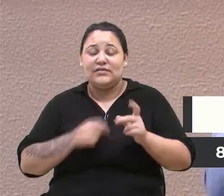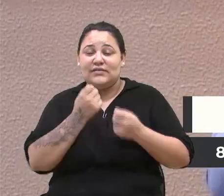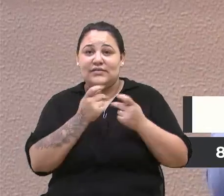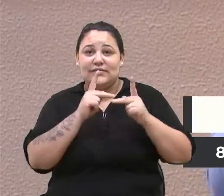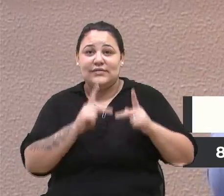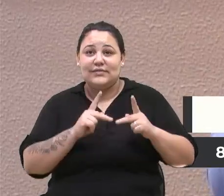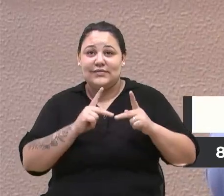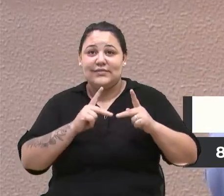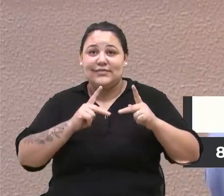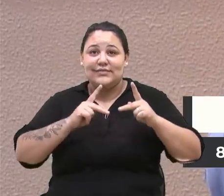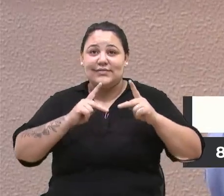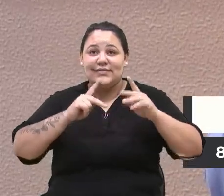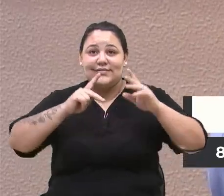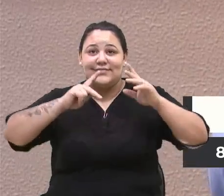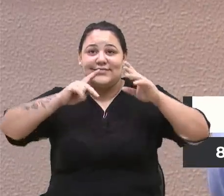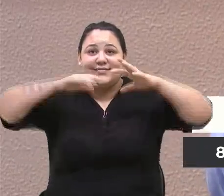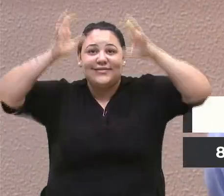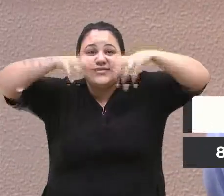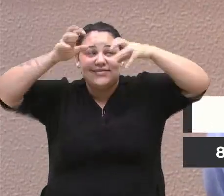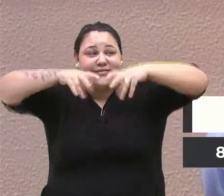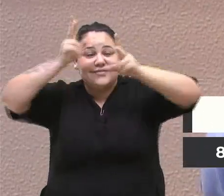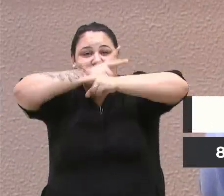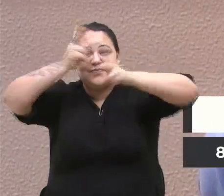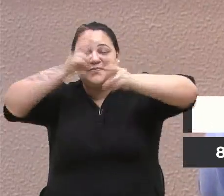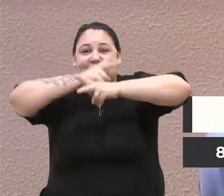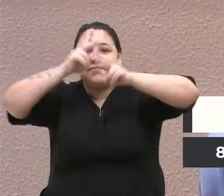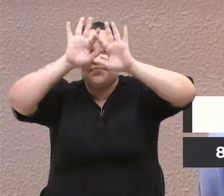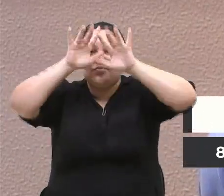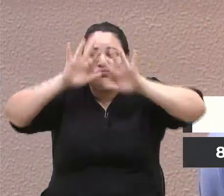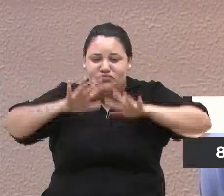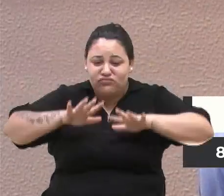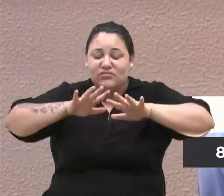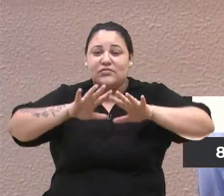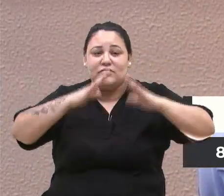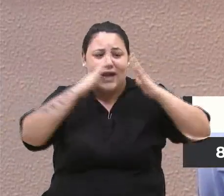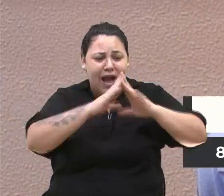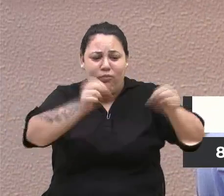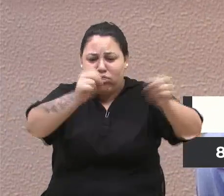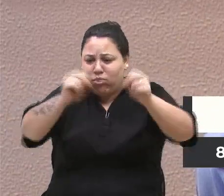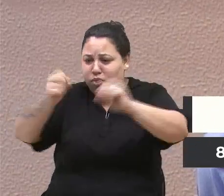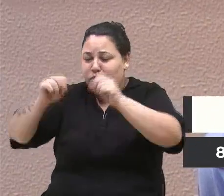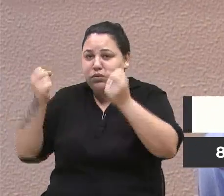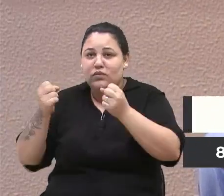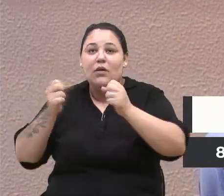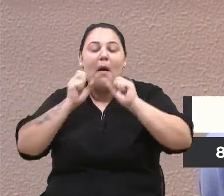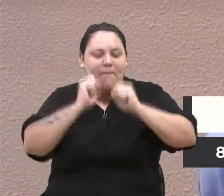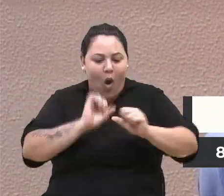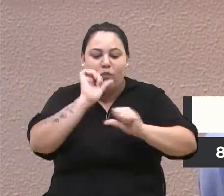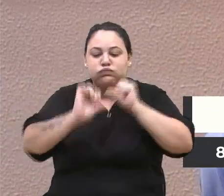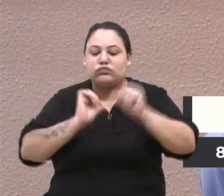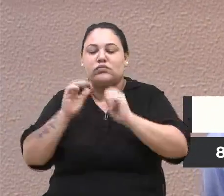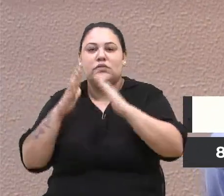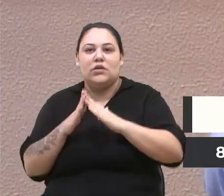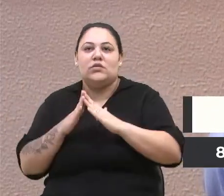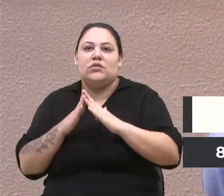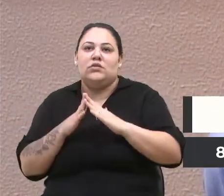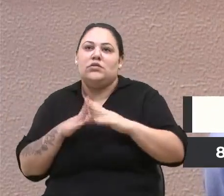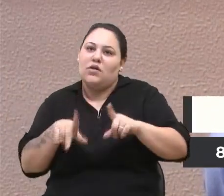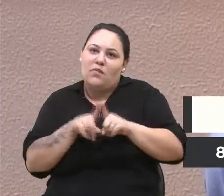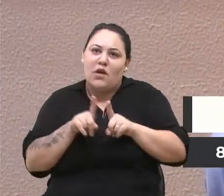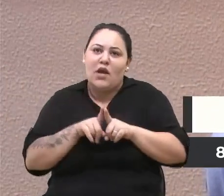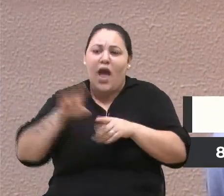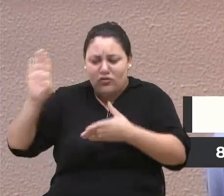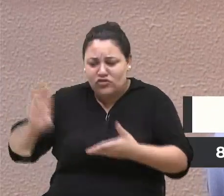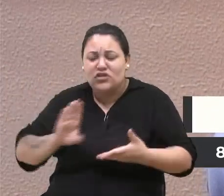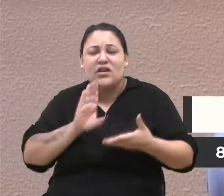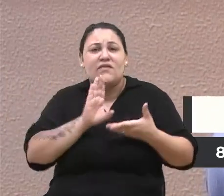demorar um pouquinho mais? Vai demorar. Mas a pavimentação da rua principal já está pronto. É um dinheiro que veio do recurso do governo